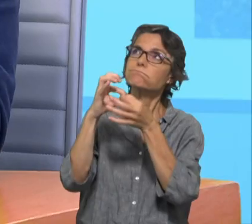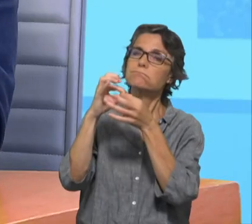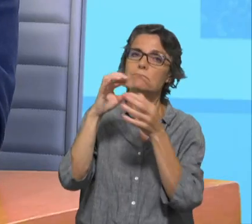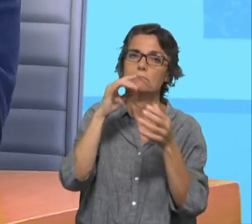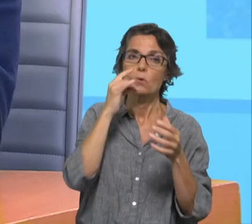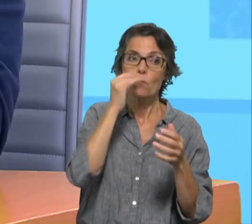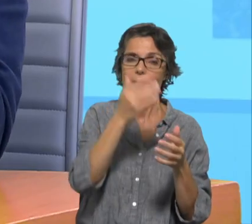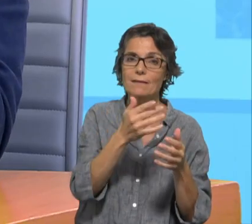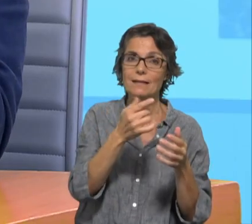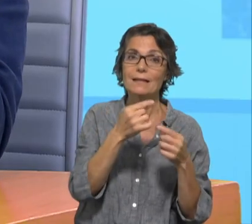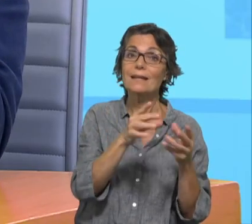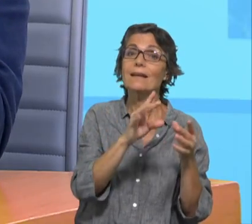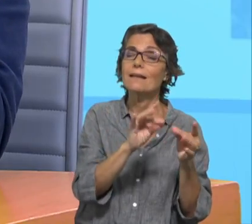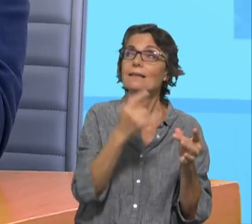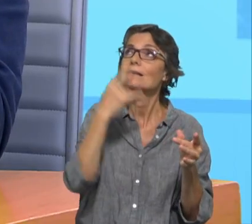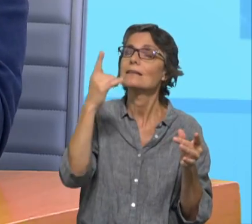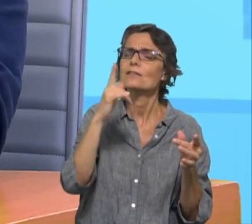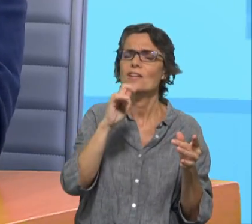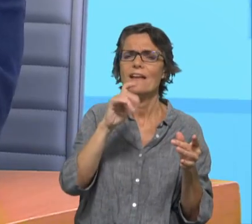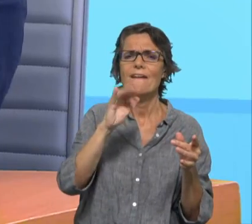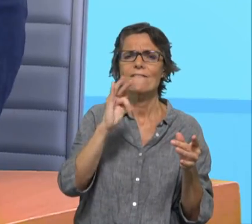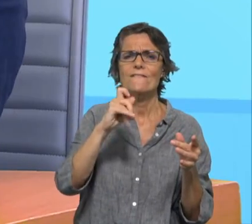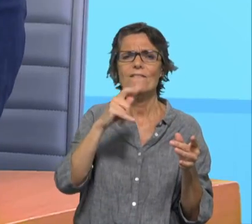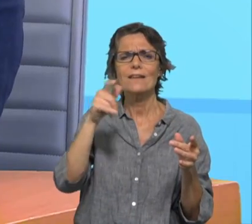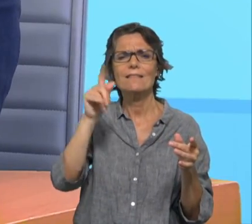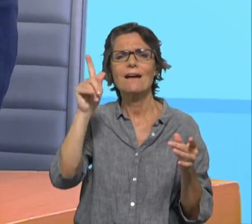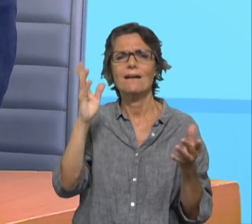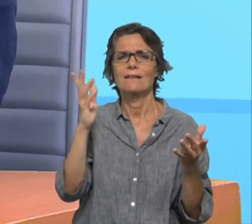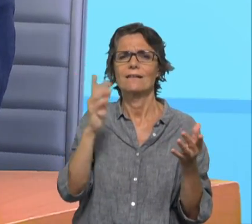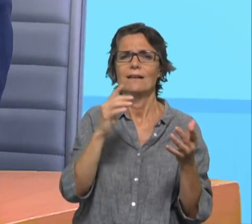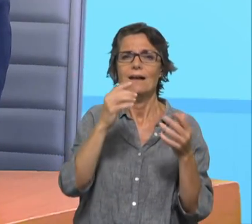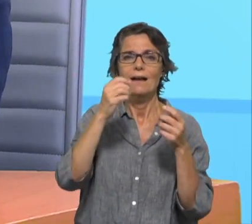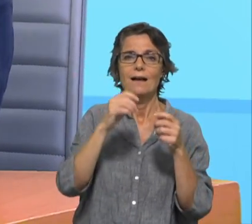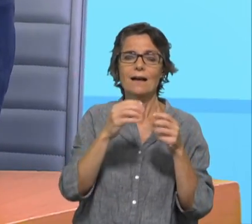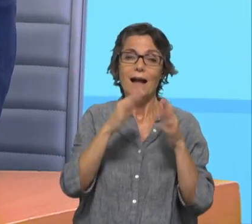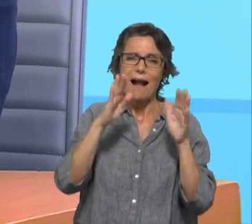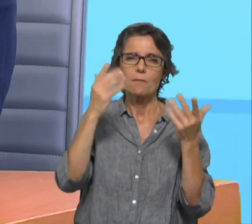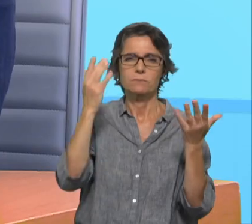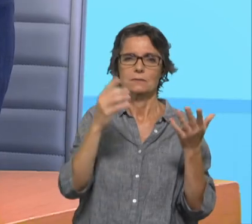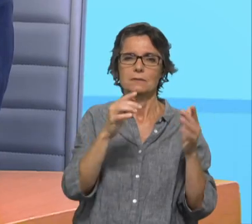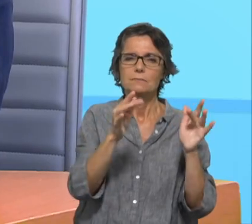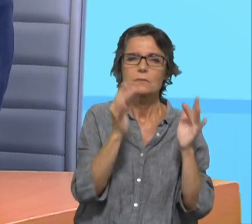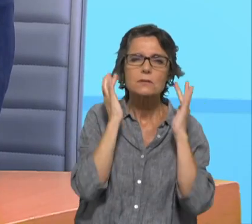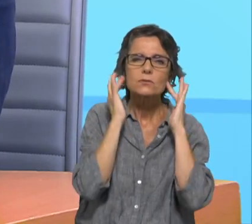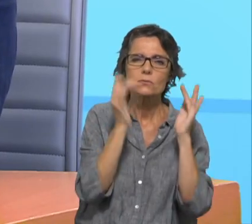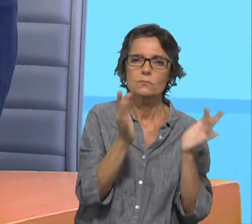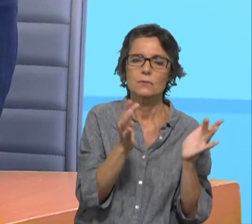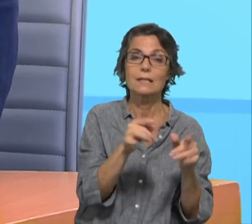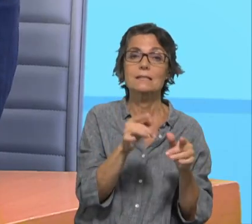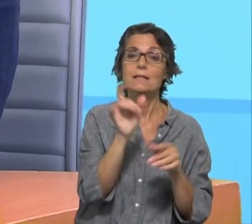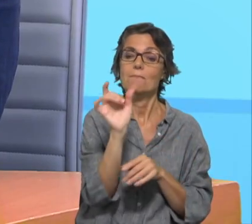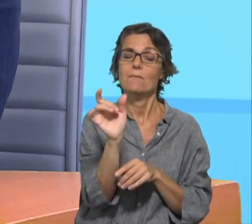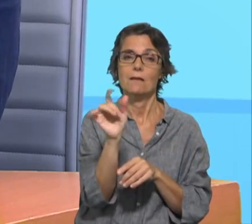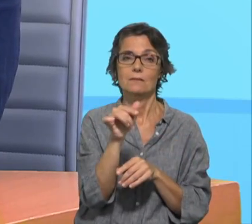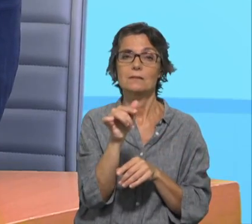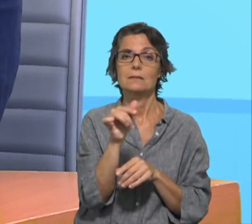E exclama, não é? Efatá, um rito tão belo que nós hoje ainda preservamos. Esta palavra dita por